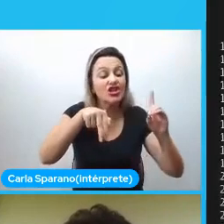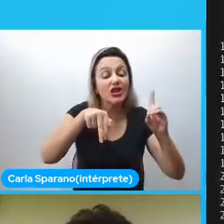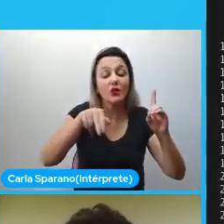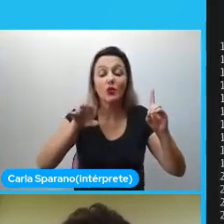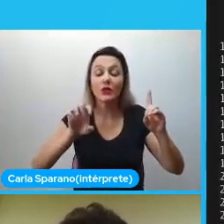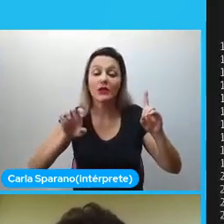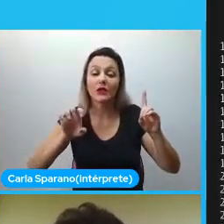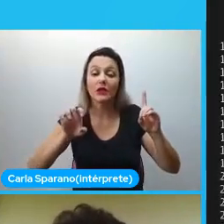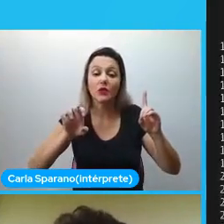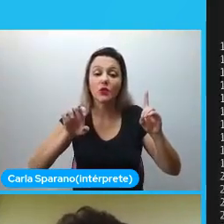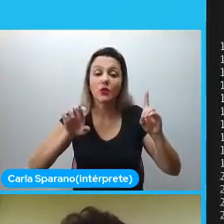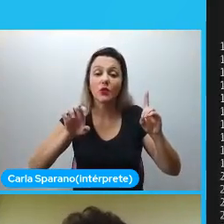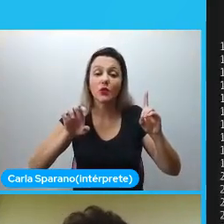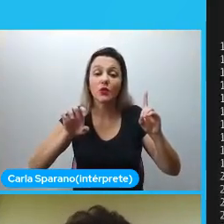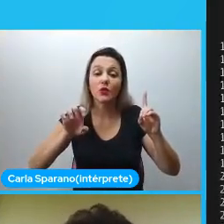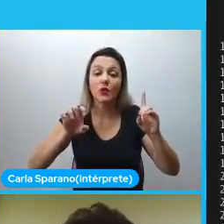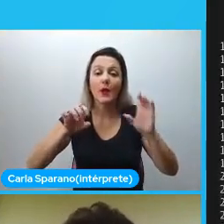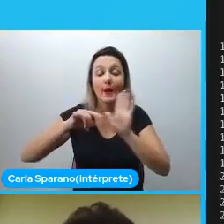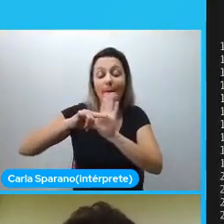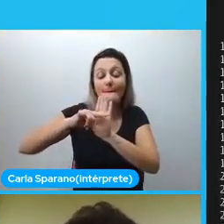um, ele toca totalmente na esquerda.